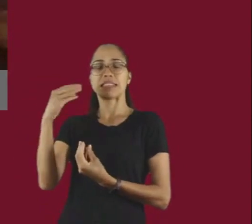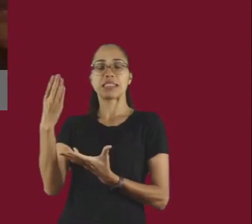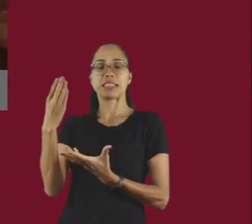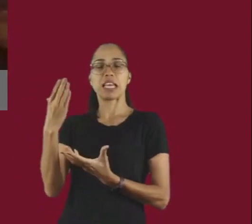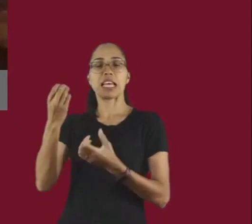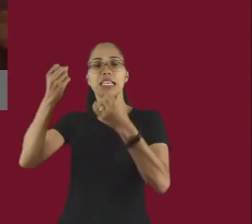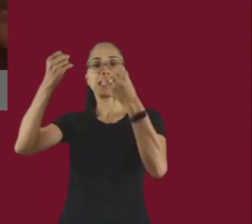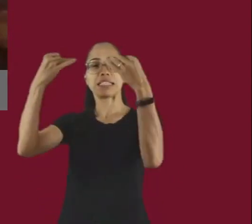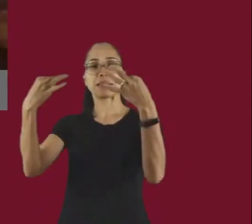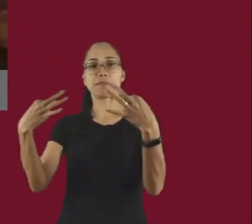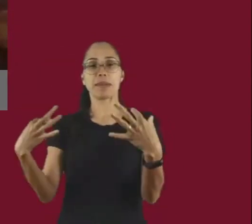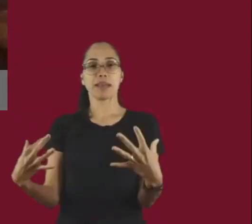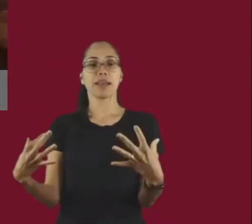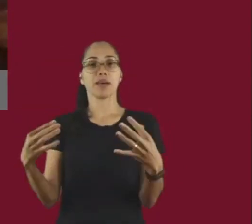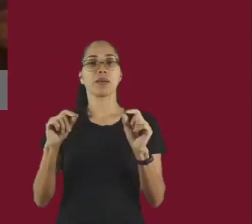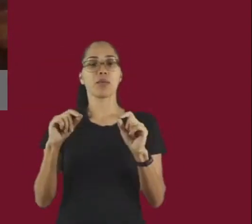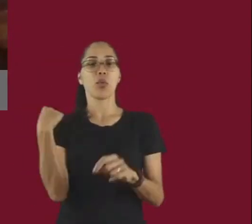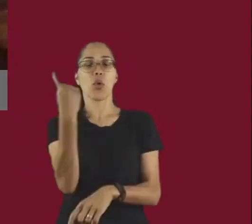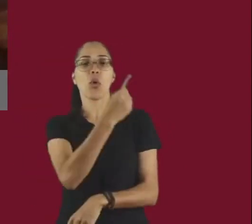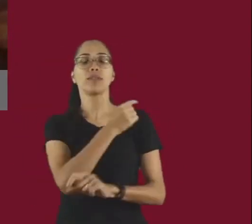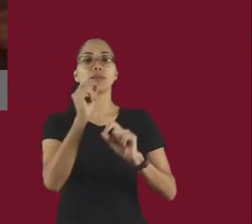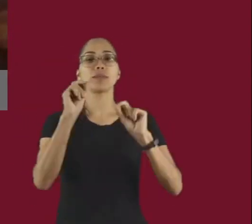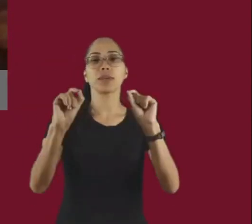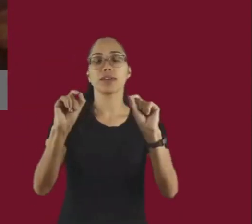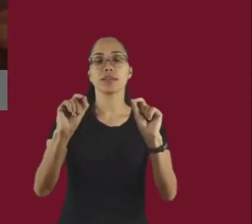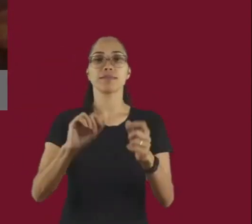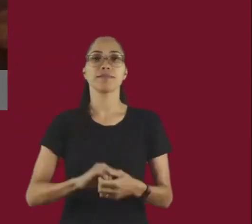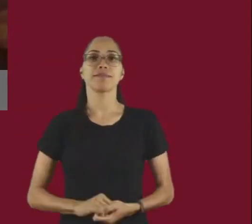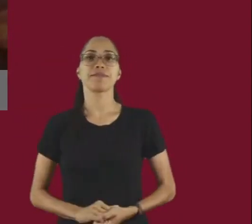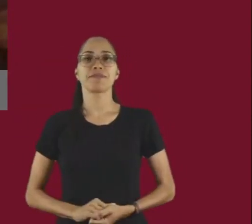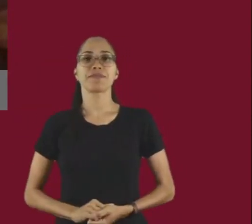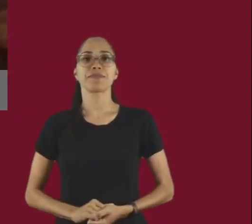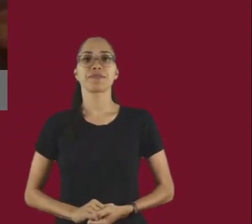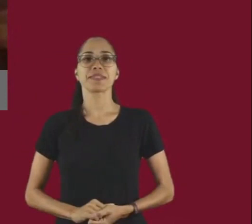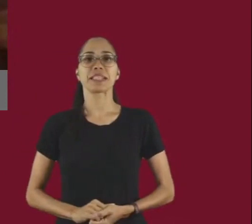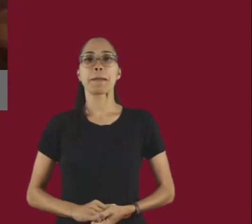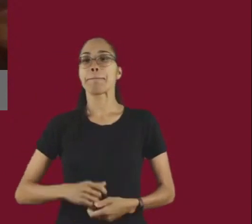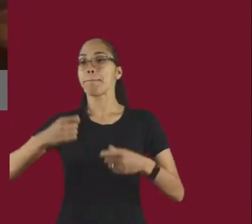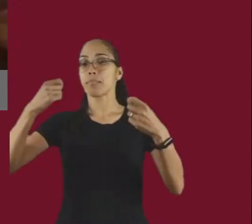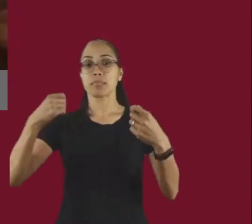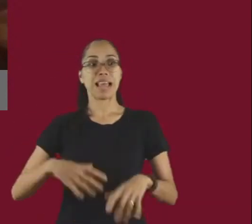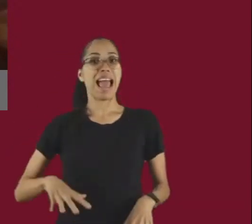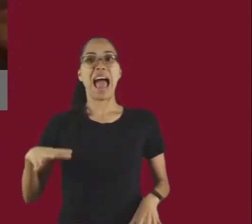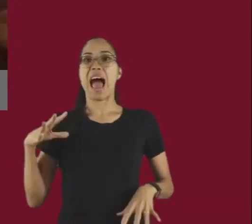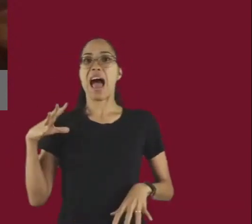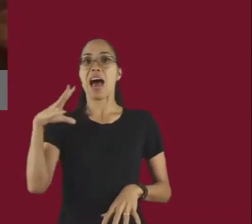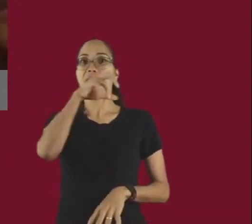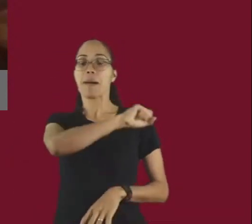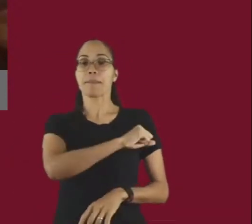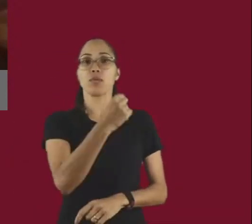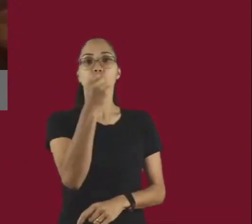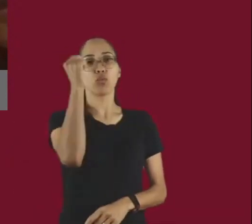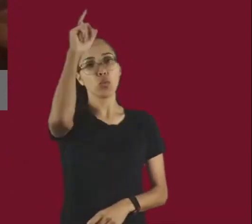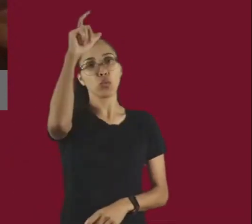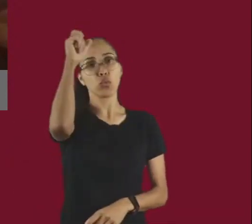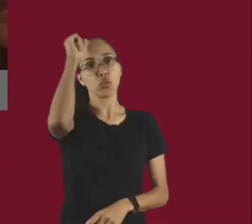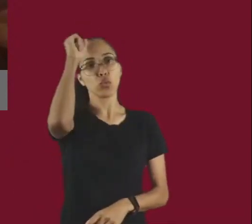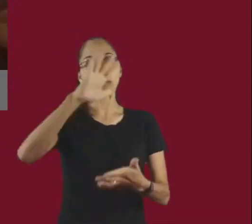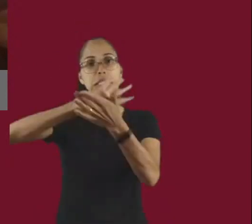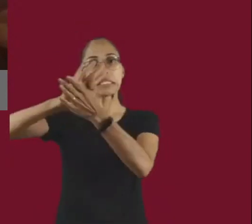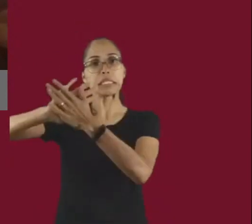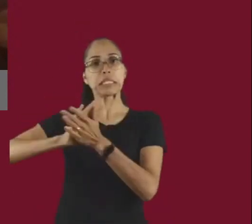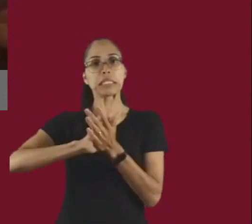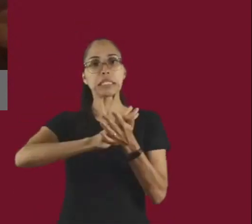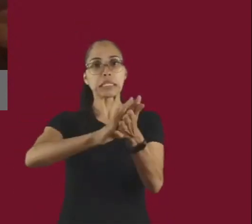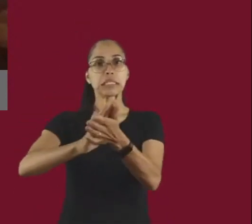E a gente está vendo aqui uma acelerada destruição da cultura, que é a